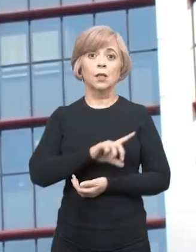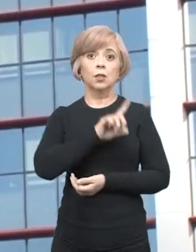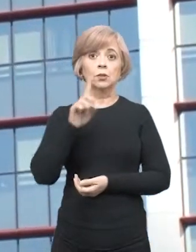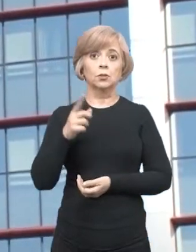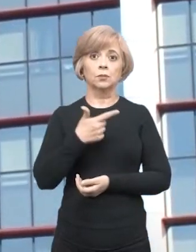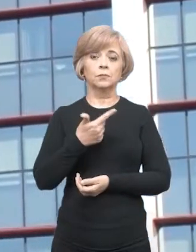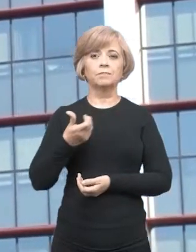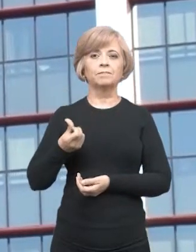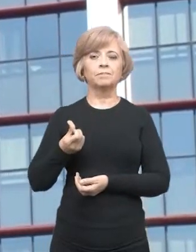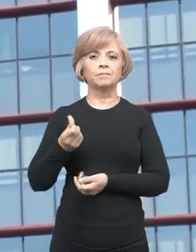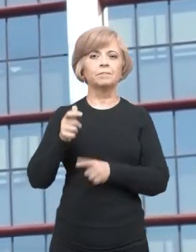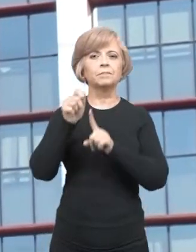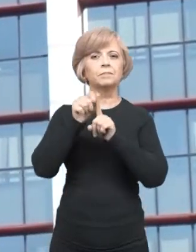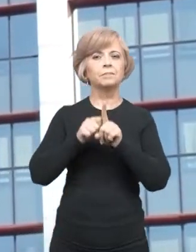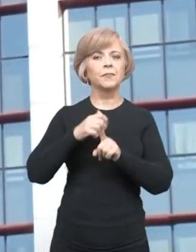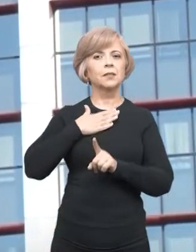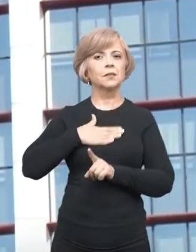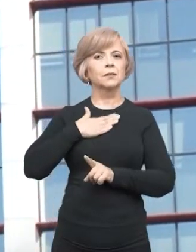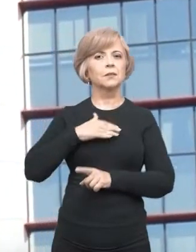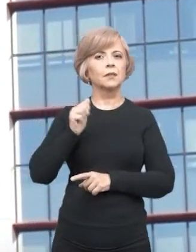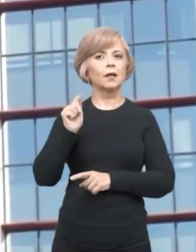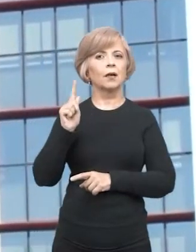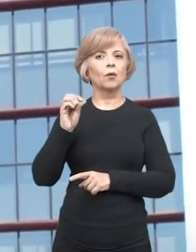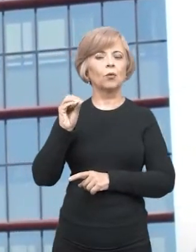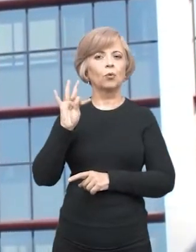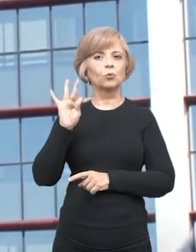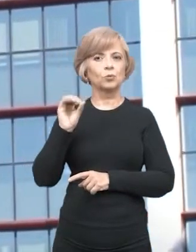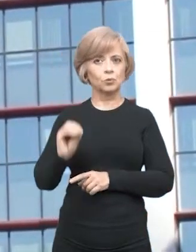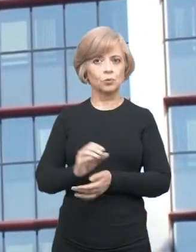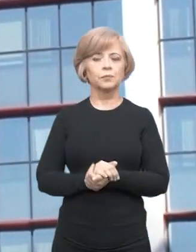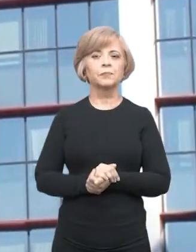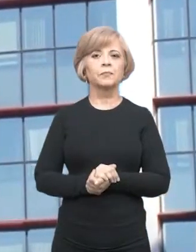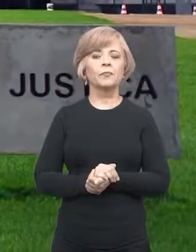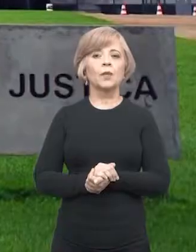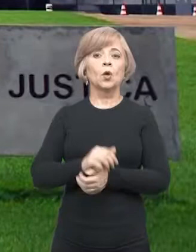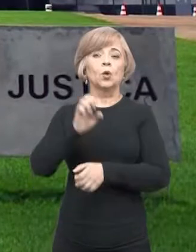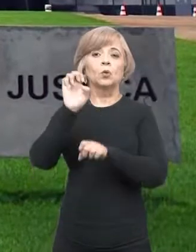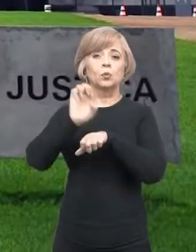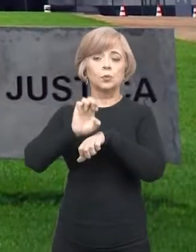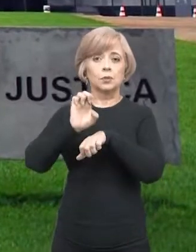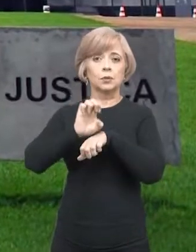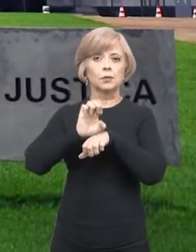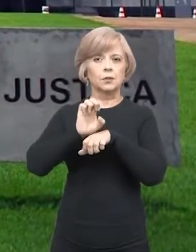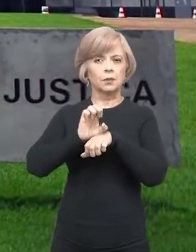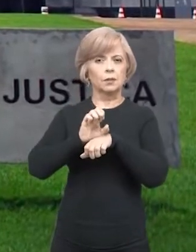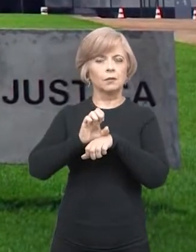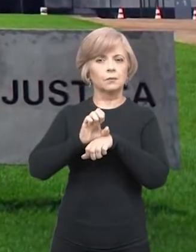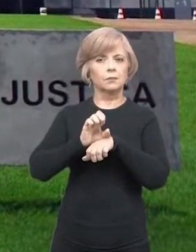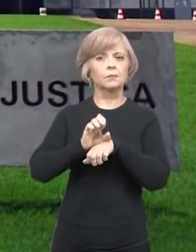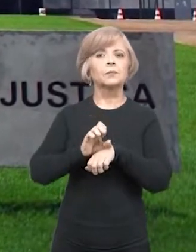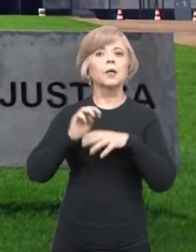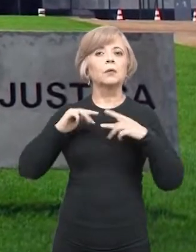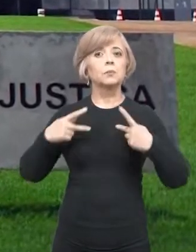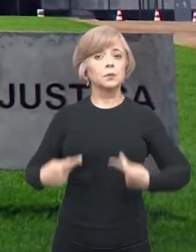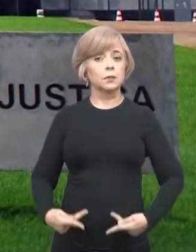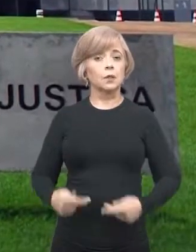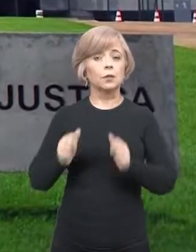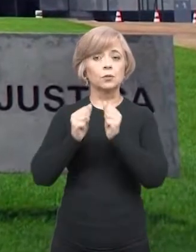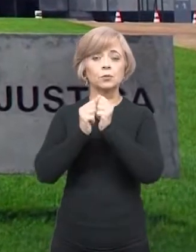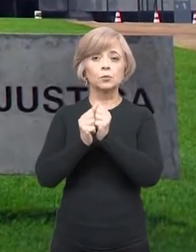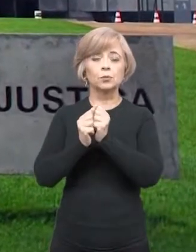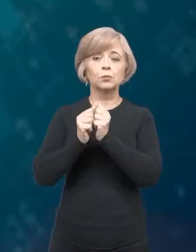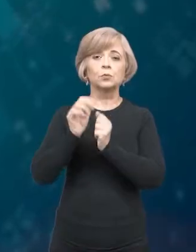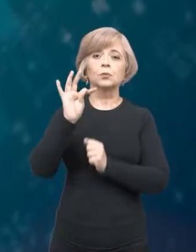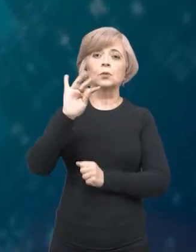Em 26 de agosto, o Ministério Público do Estado do Rio de Janeiro obteve junto ao Superior Tribunal de